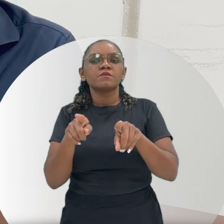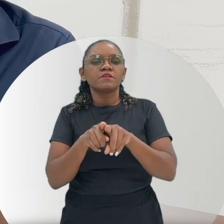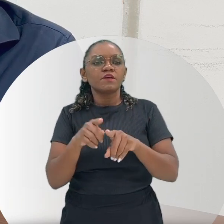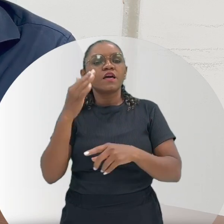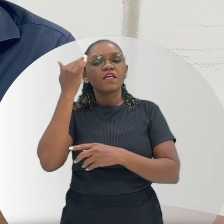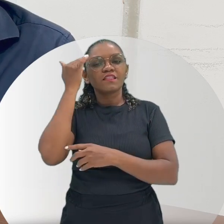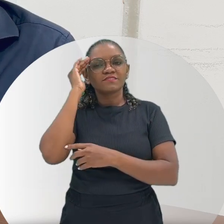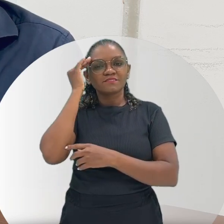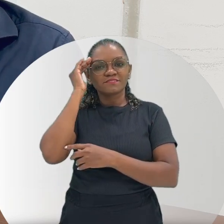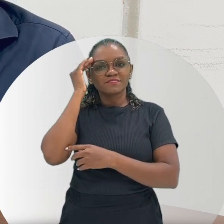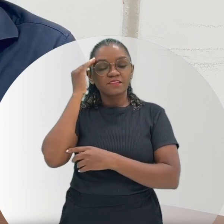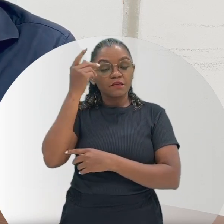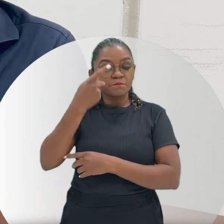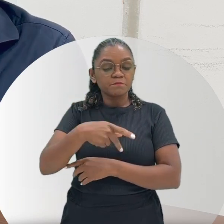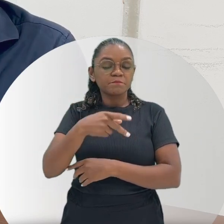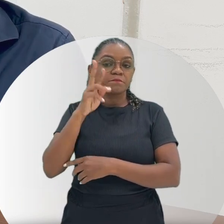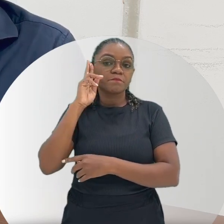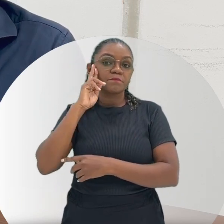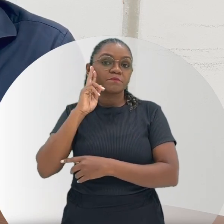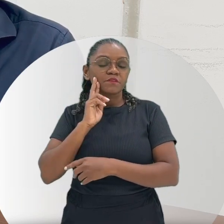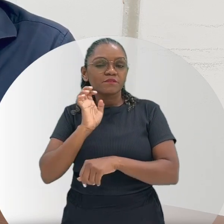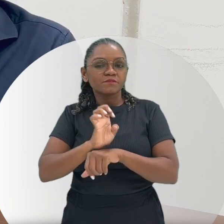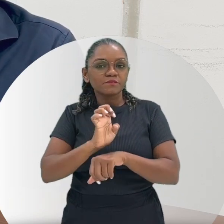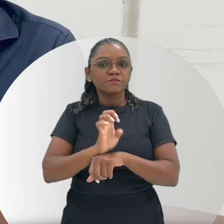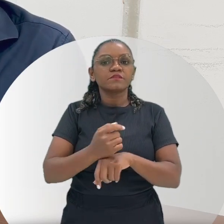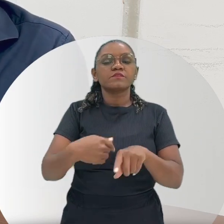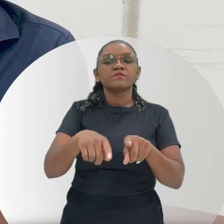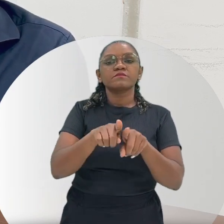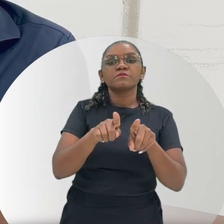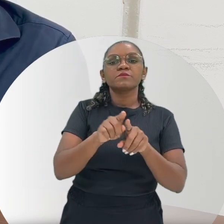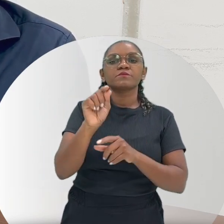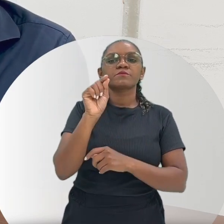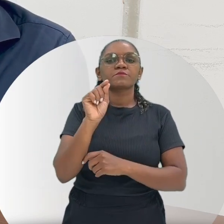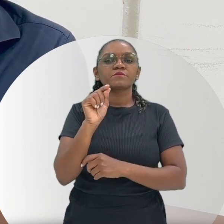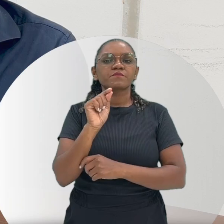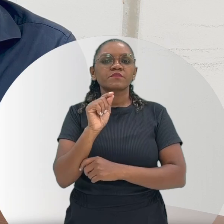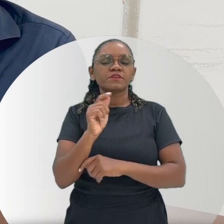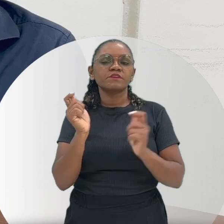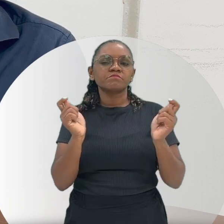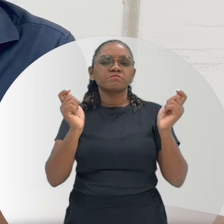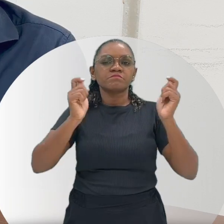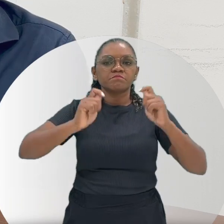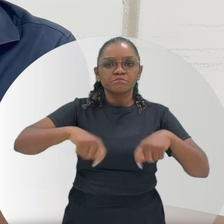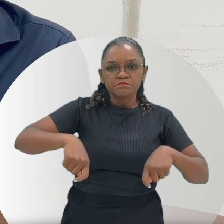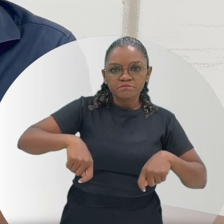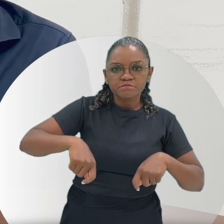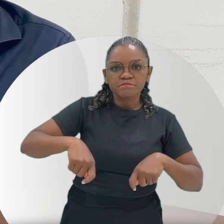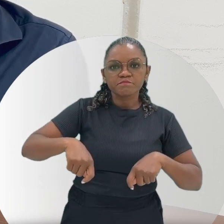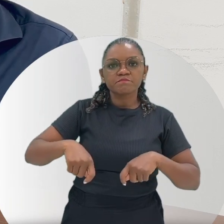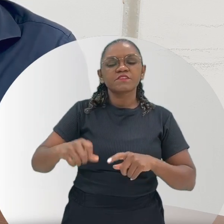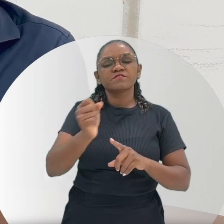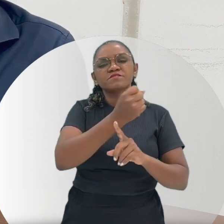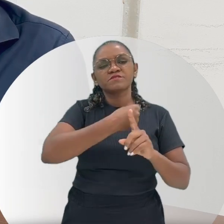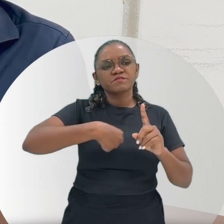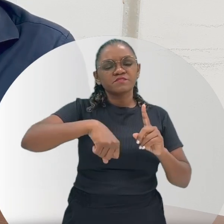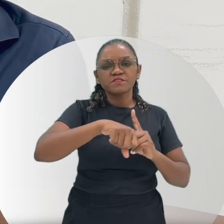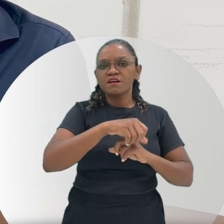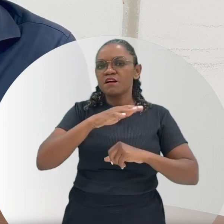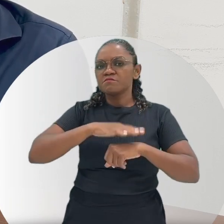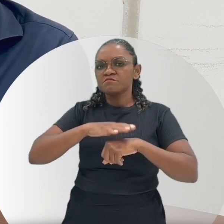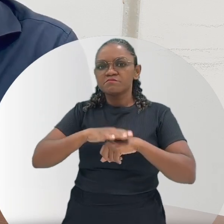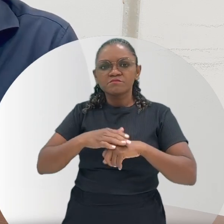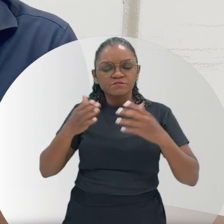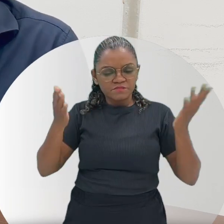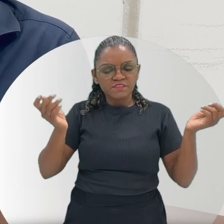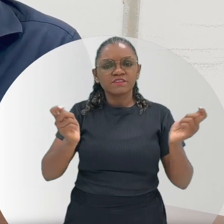aqui no nosso estado, fazer com que os nossos estudantes tenham uma congregação, tenham a capacidade de ser um ser social atuante já hoje, né?